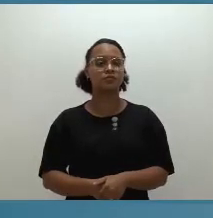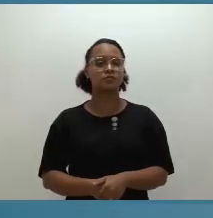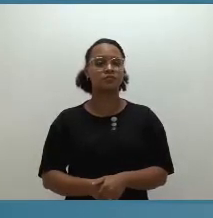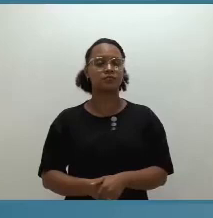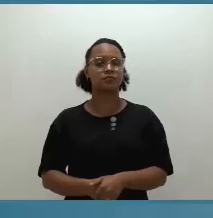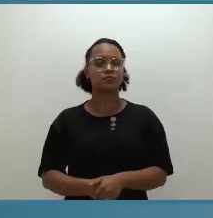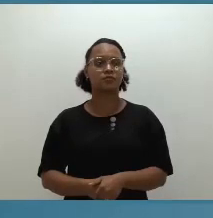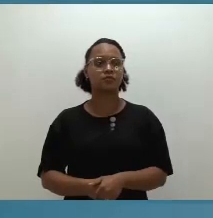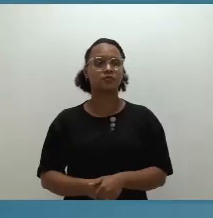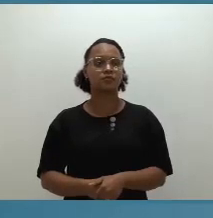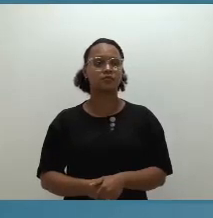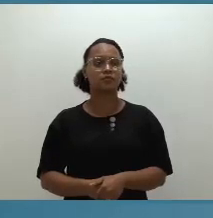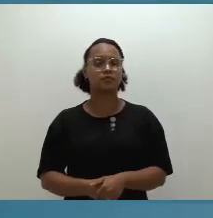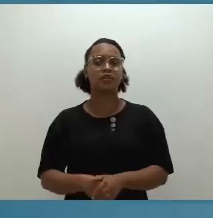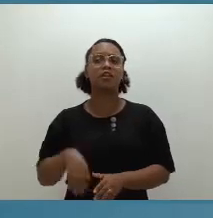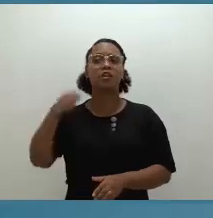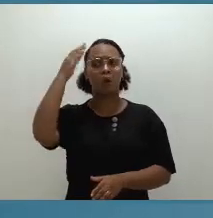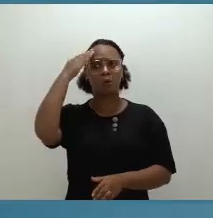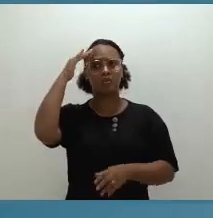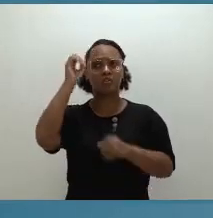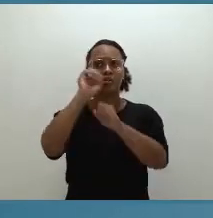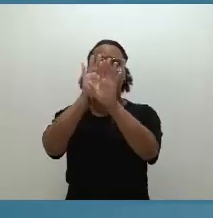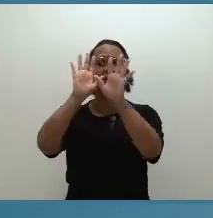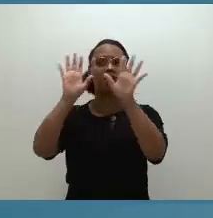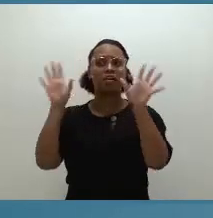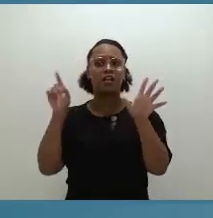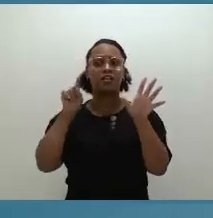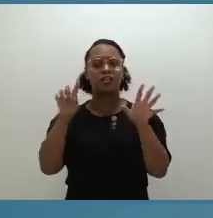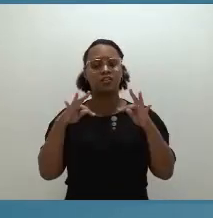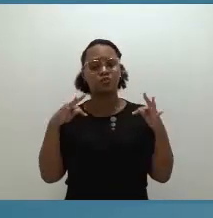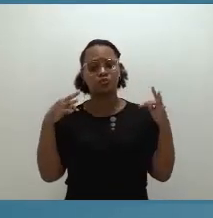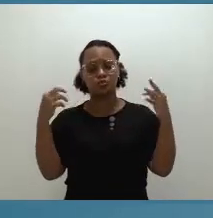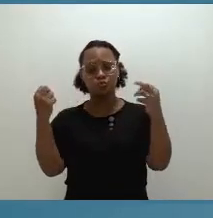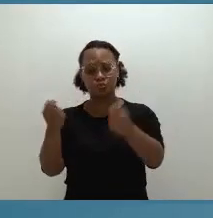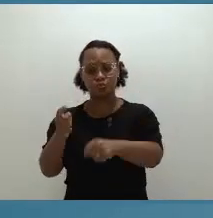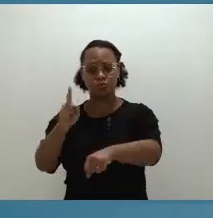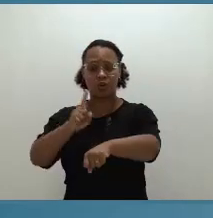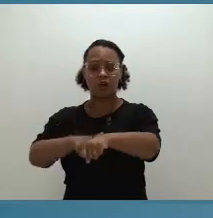e eu compreendi que ele quis dizer que tudo é na obra de Deus.